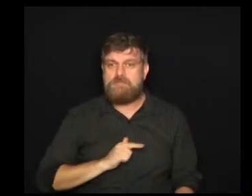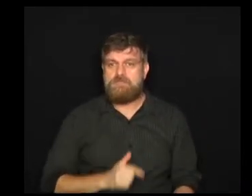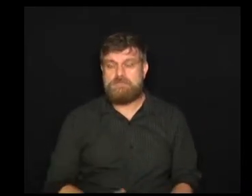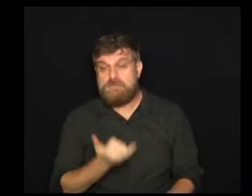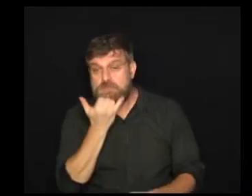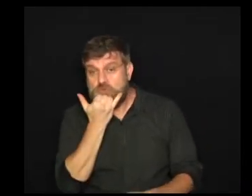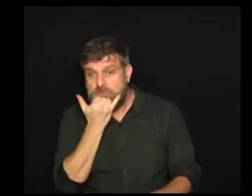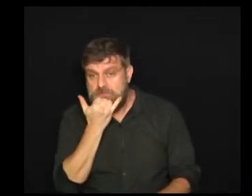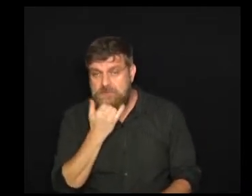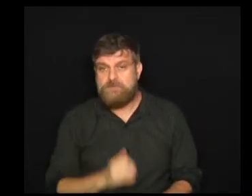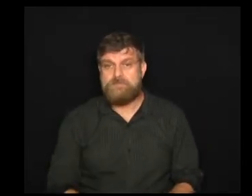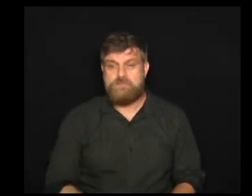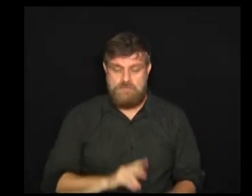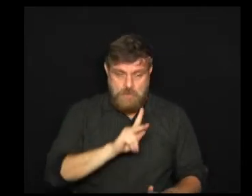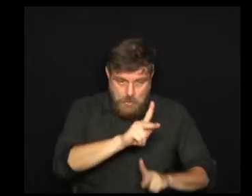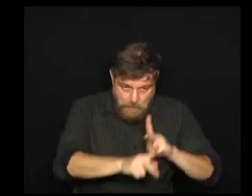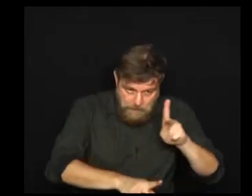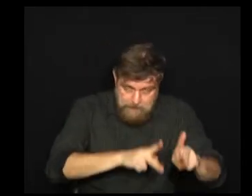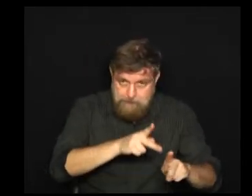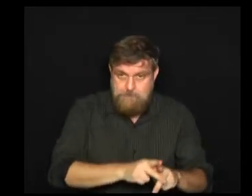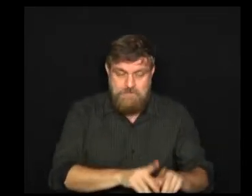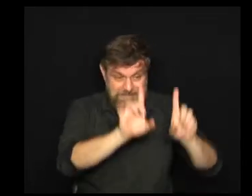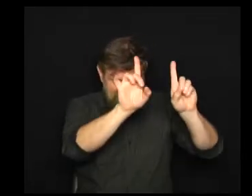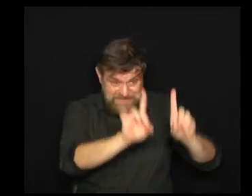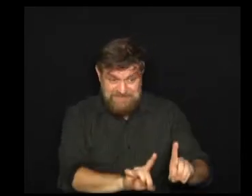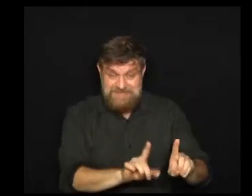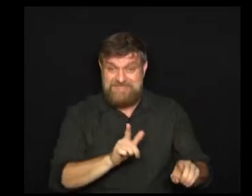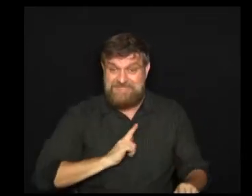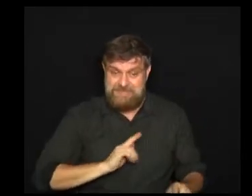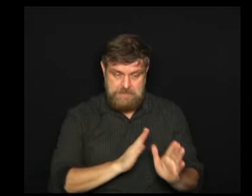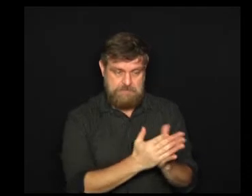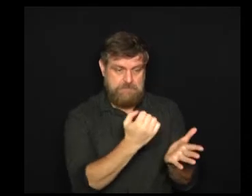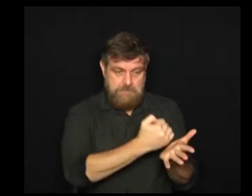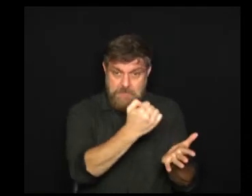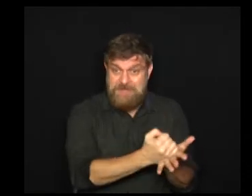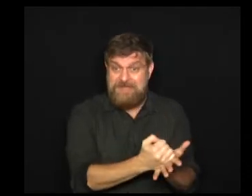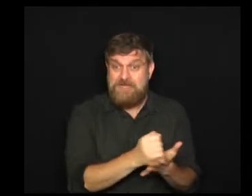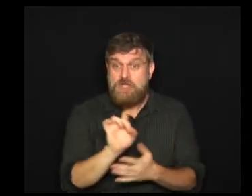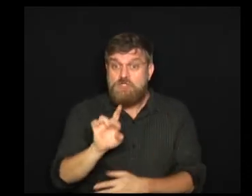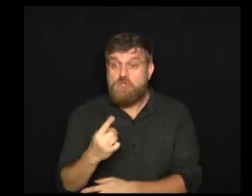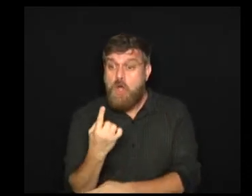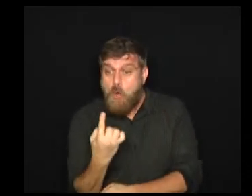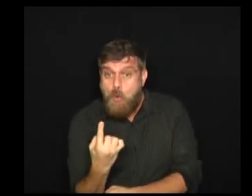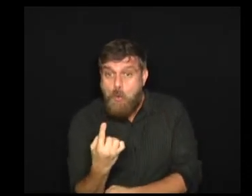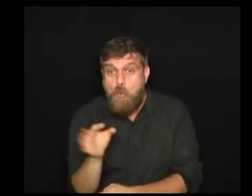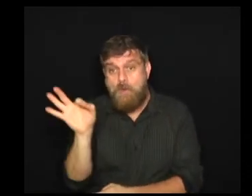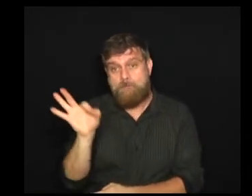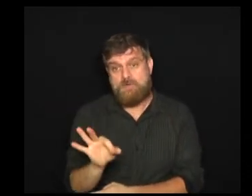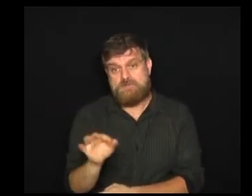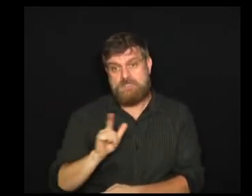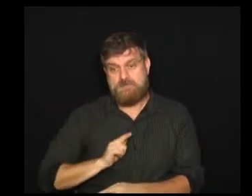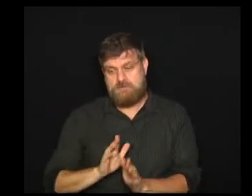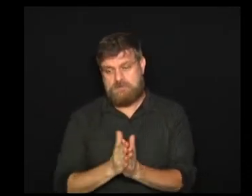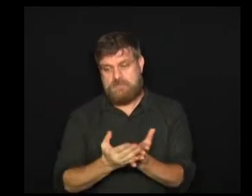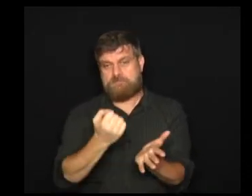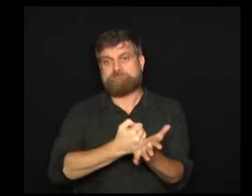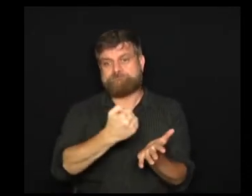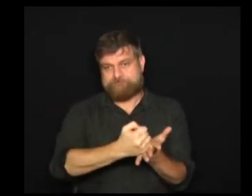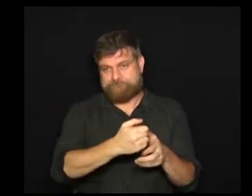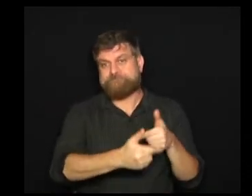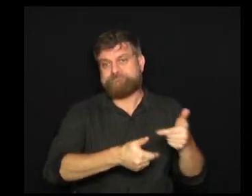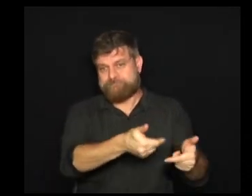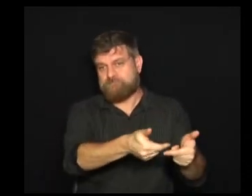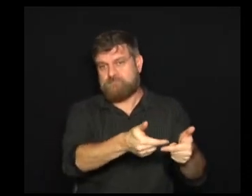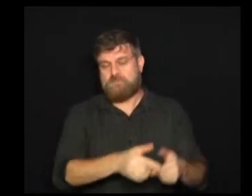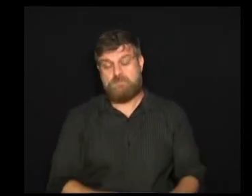do público que deveria estar empregado, apenas 1% realmente está, né, no emprego formal. Então isso